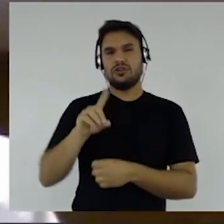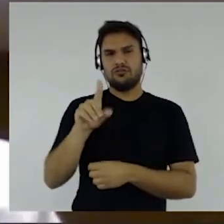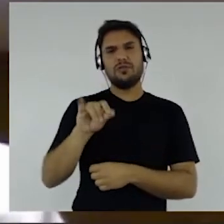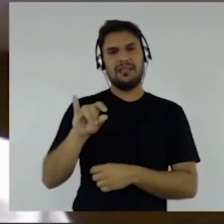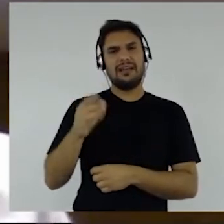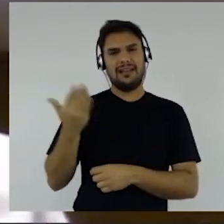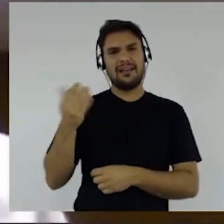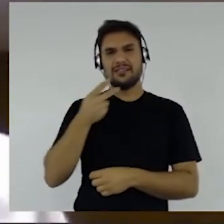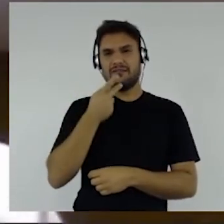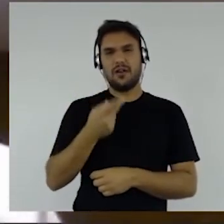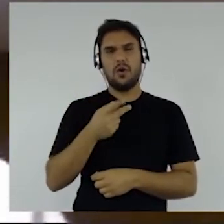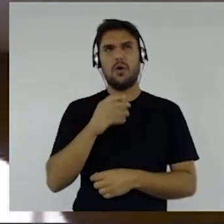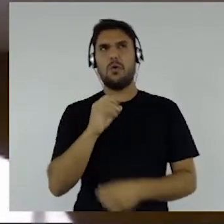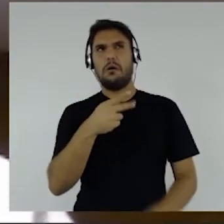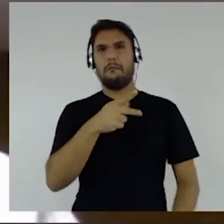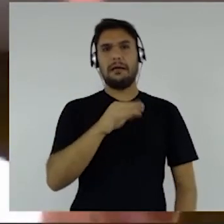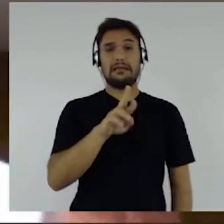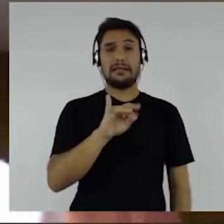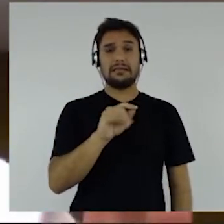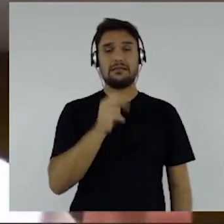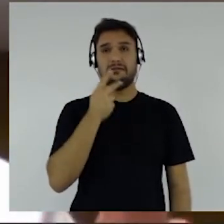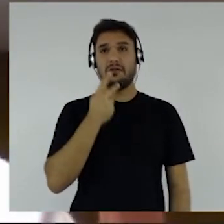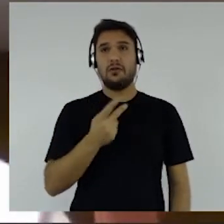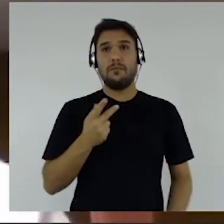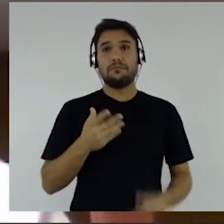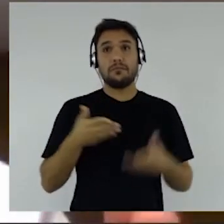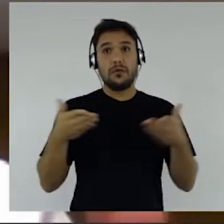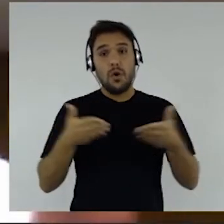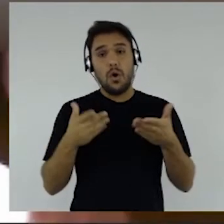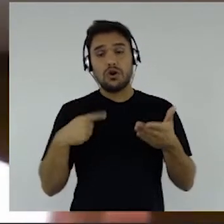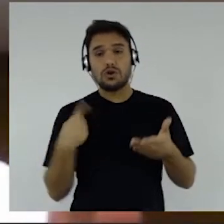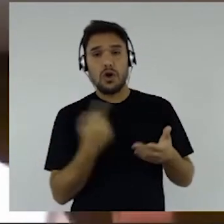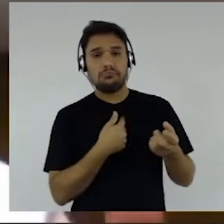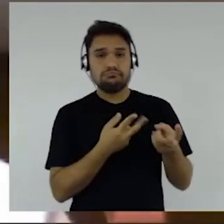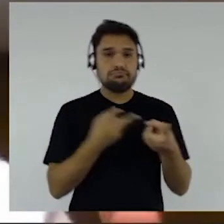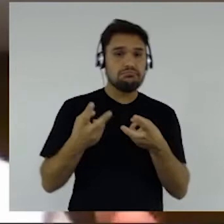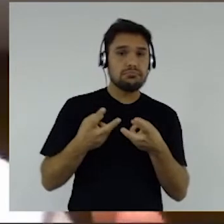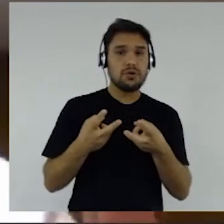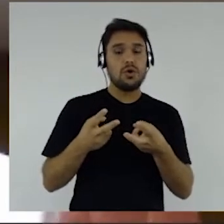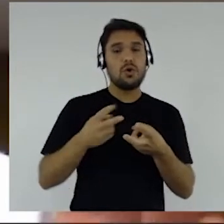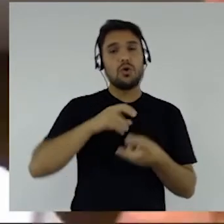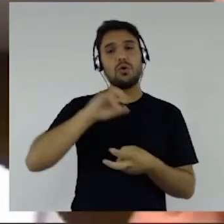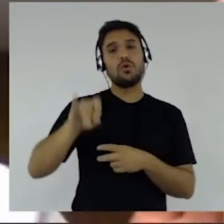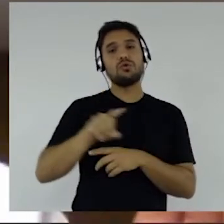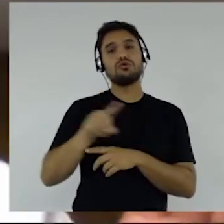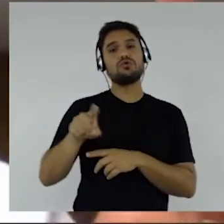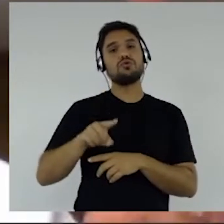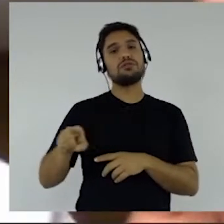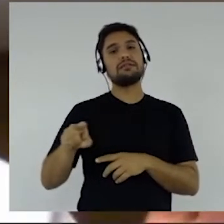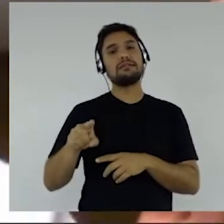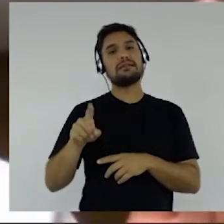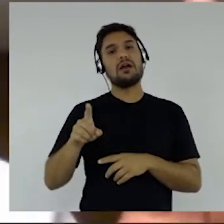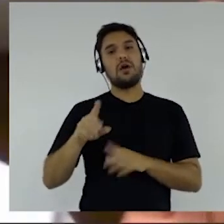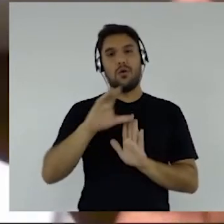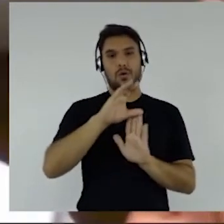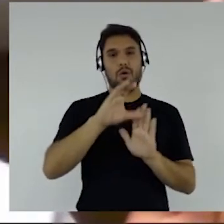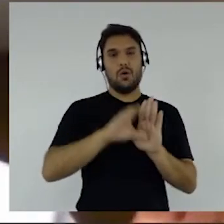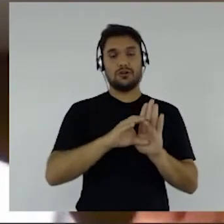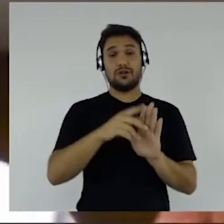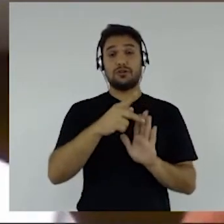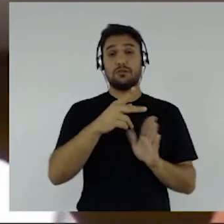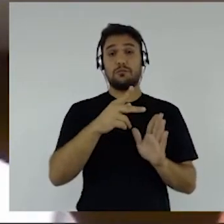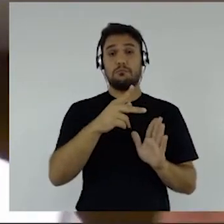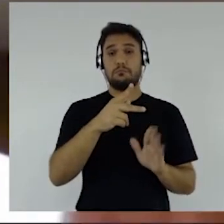aqui, ou a Patrícia, que hoje o que nós temos visto é que cada juiz, ele acaba tendo o seu código de